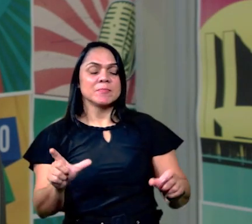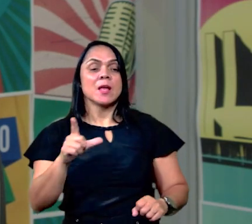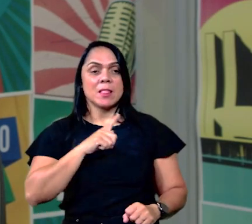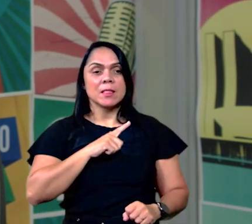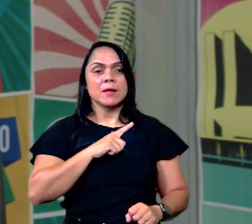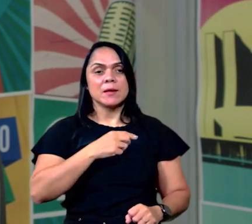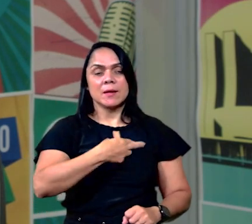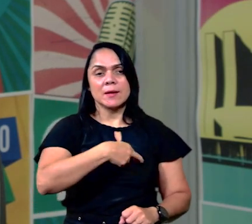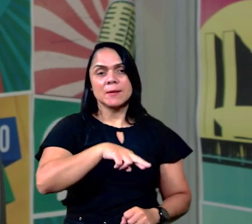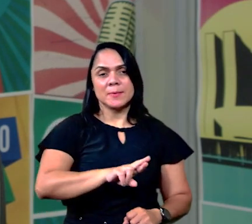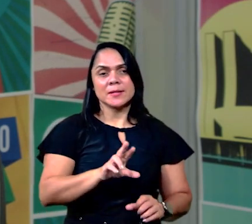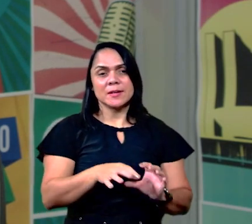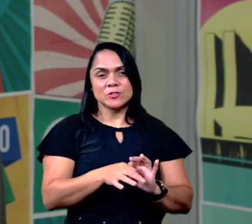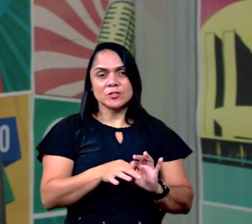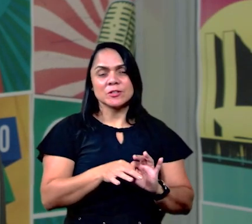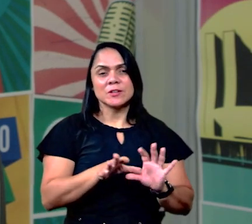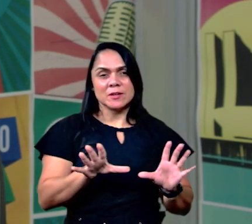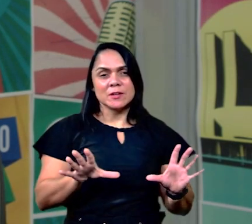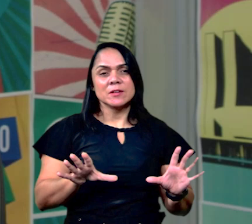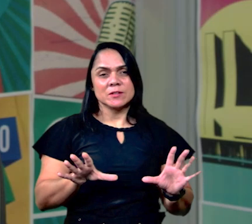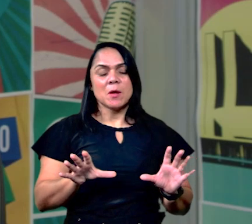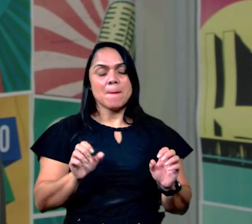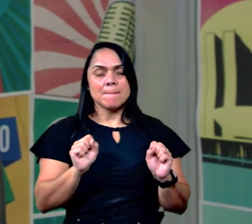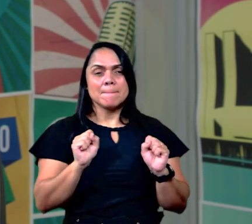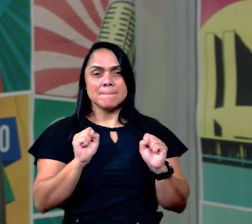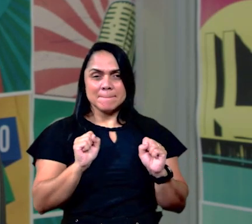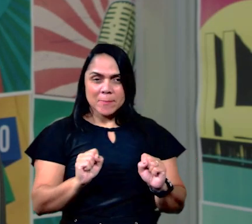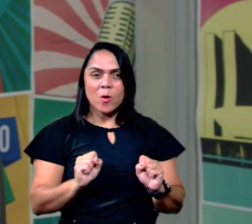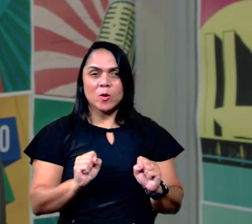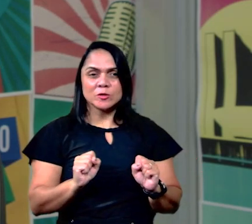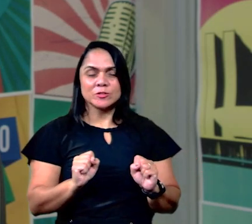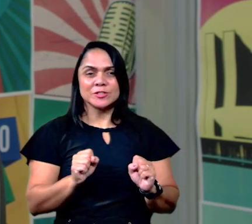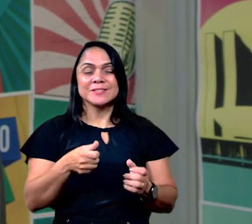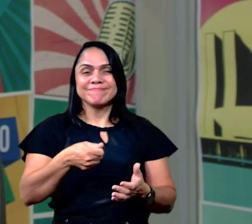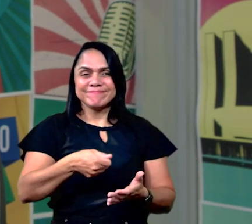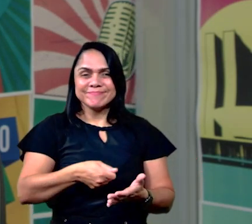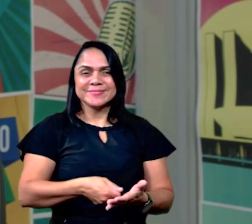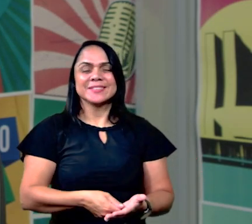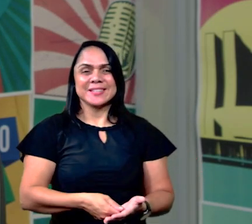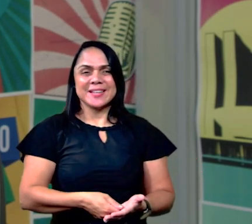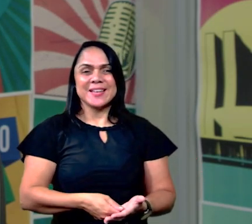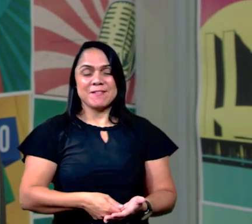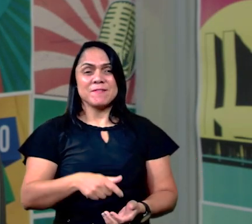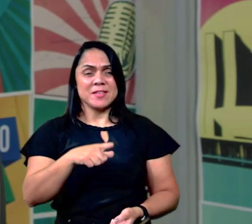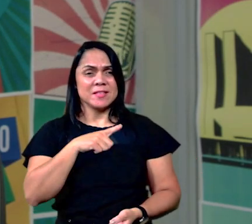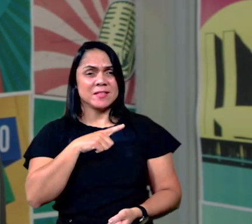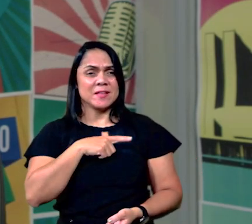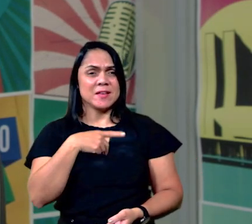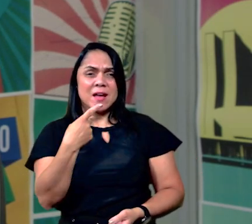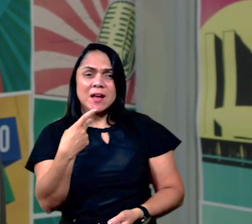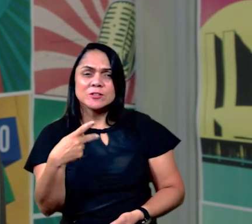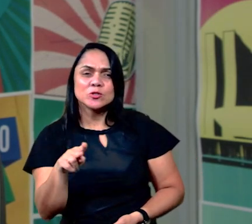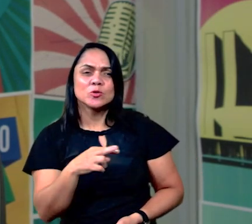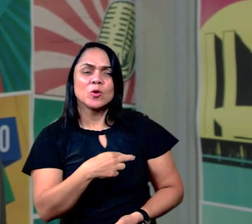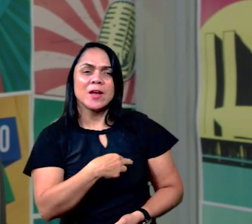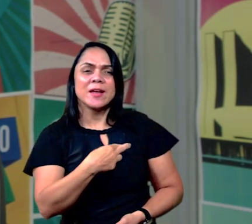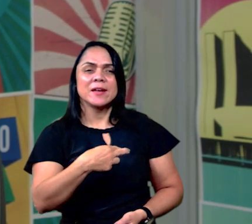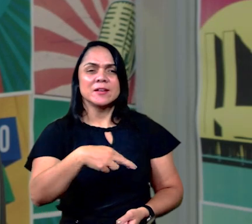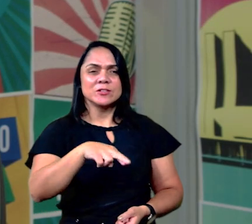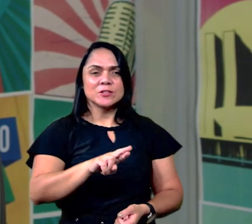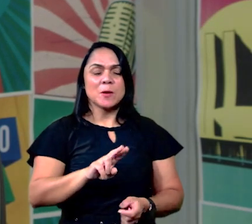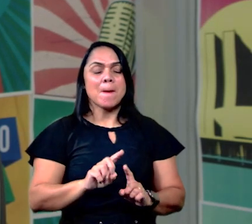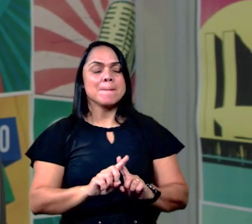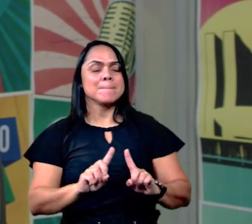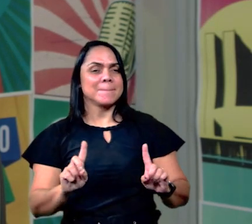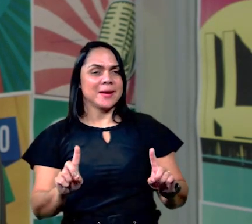liberdade religiosa, ou seja, a pessoa pode e deve, né, expressar a sua religiosidade, desde que